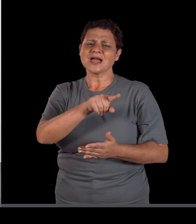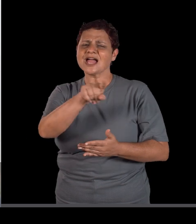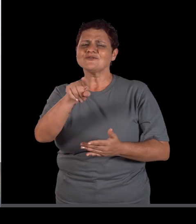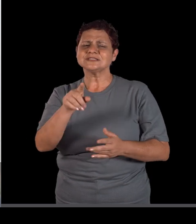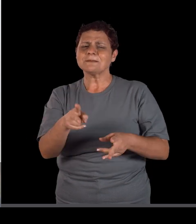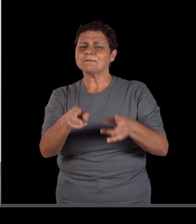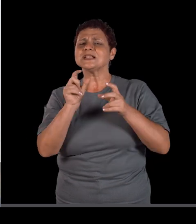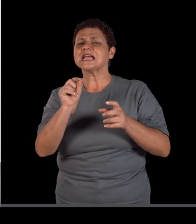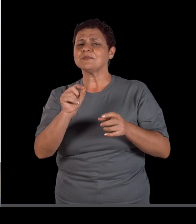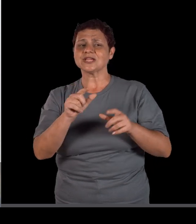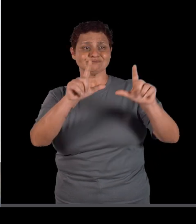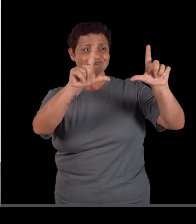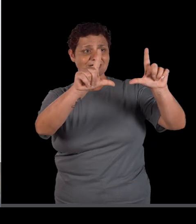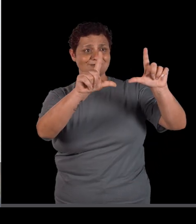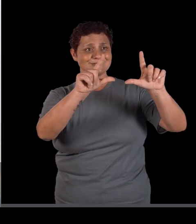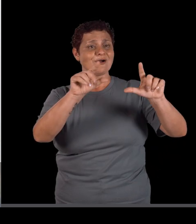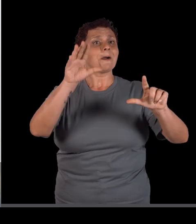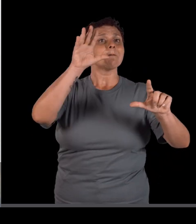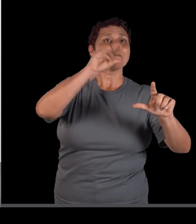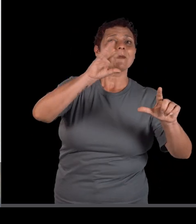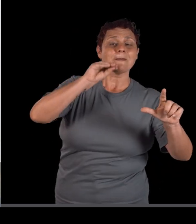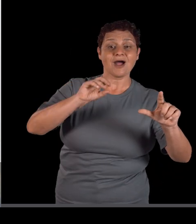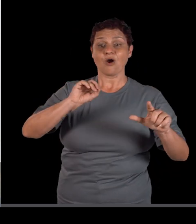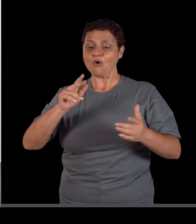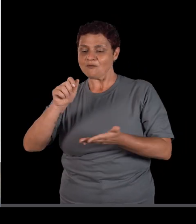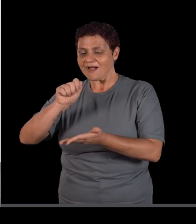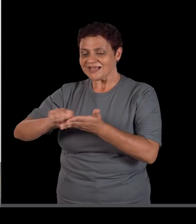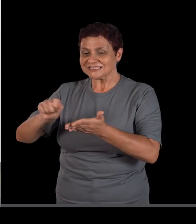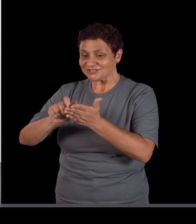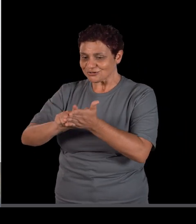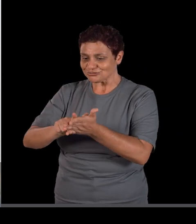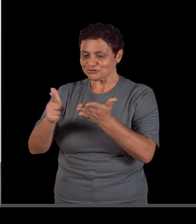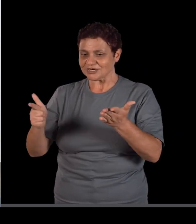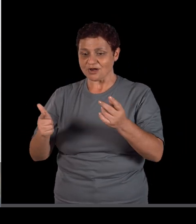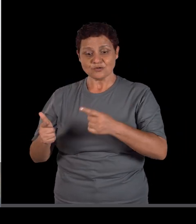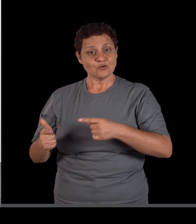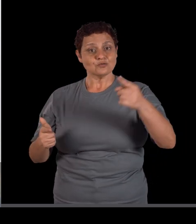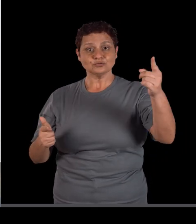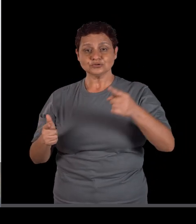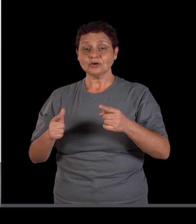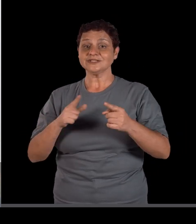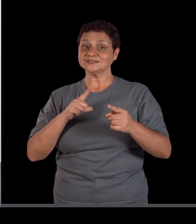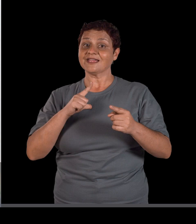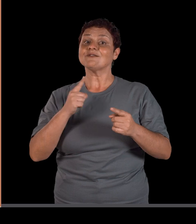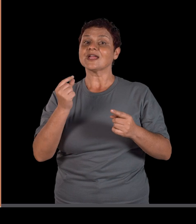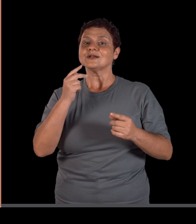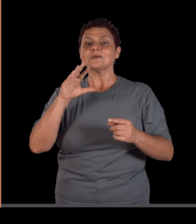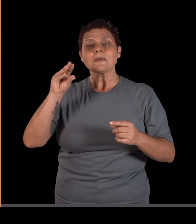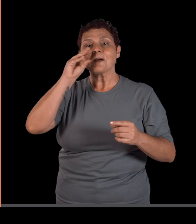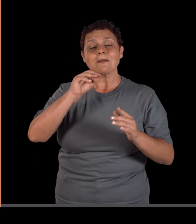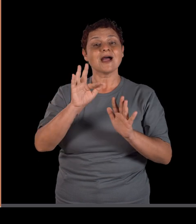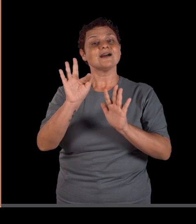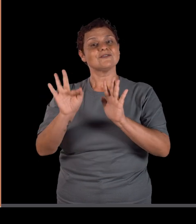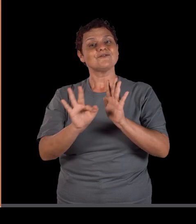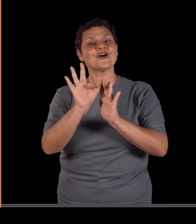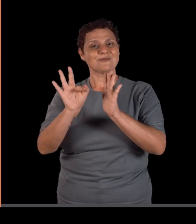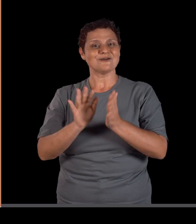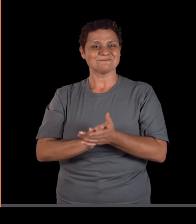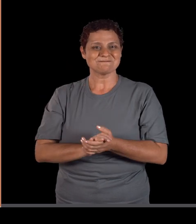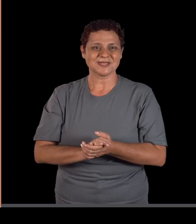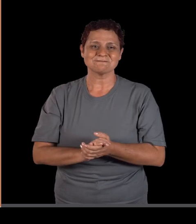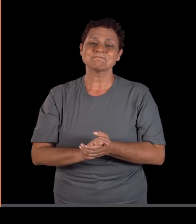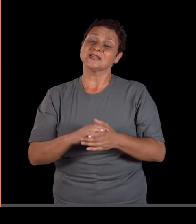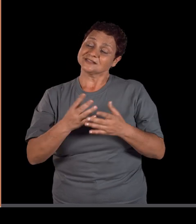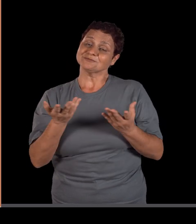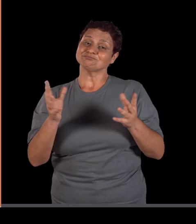você percebe que tanto a notícia da TV quanto a notícia do jornal utilizam linguagem formal. E aí, por último, um